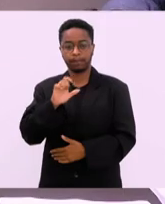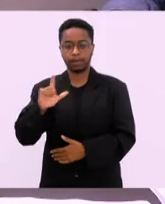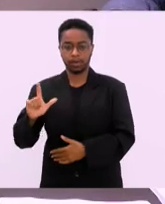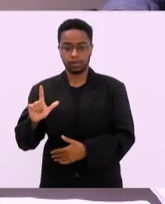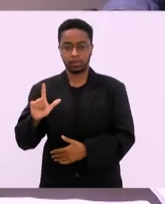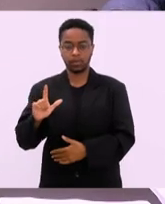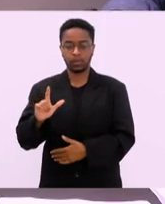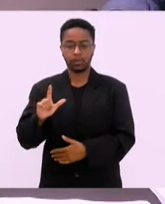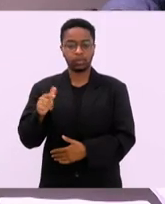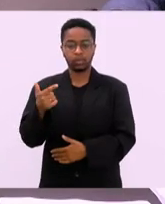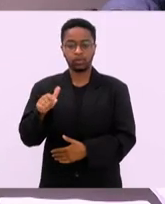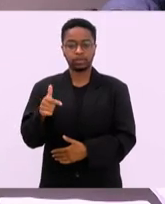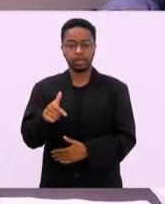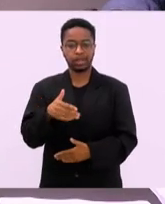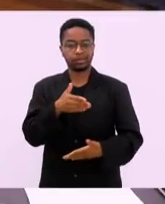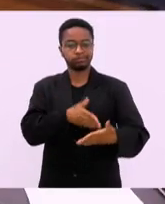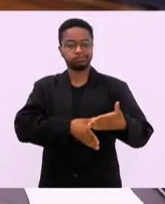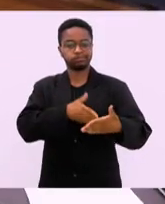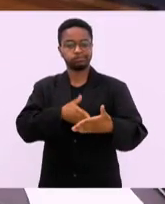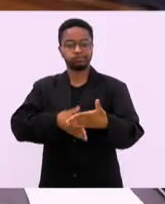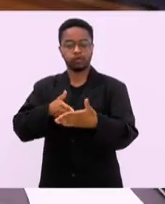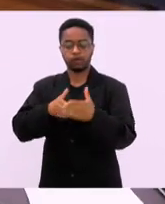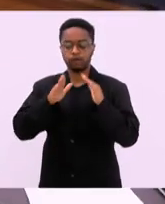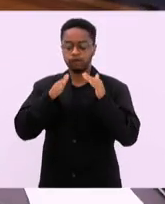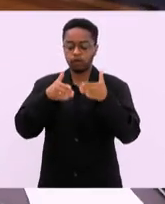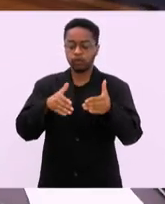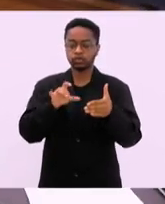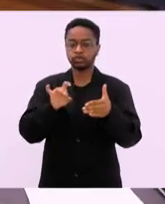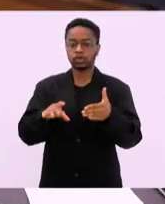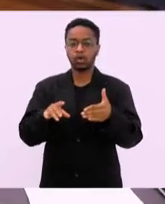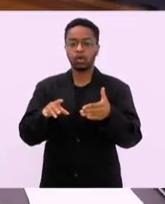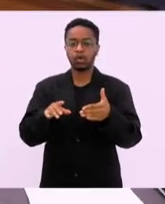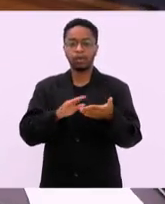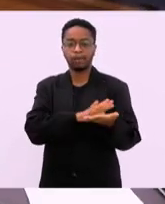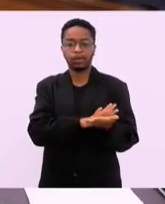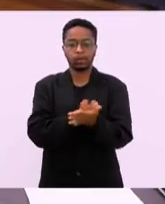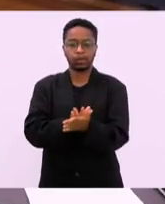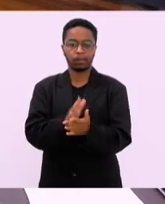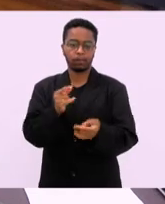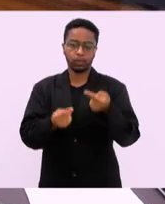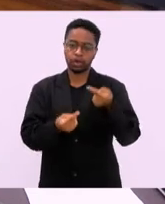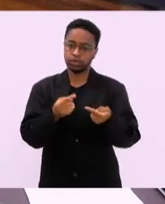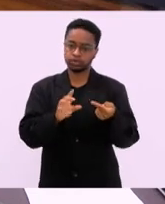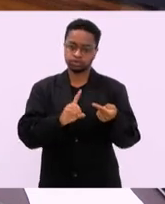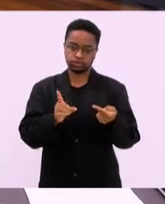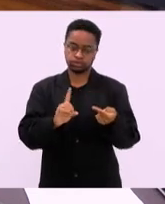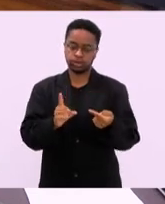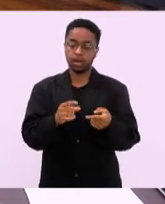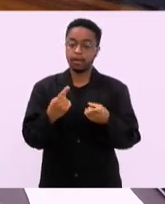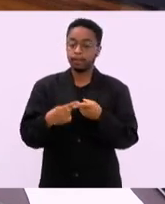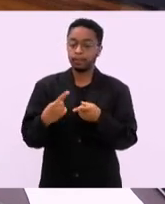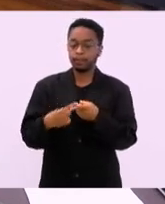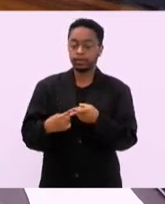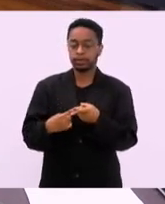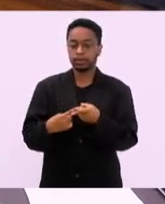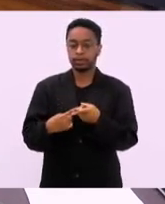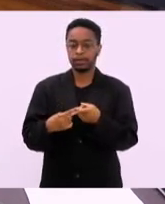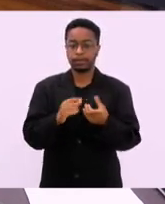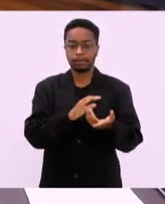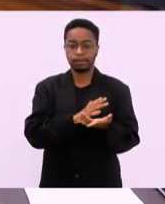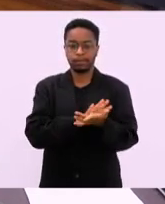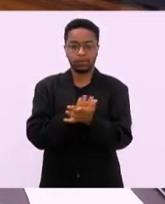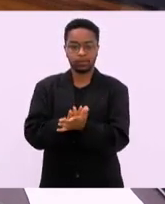se limita à discussão da intolerância política, porque a intolerância à questão